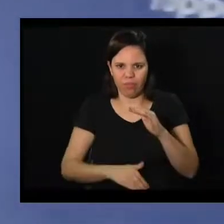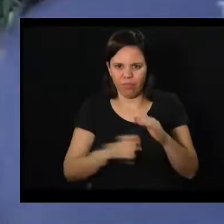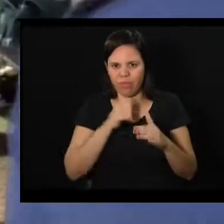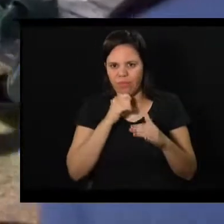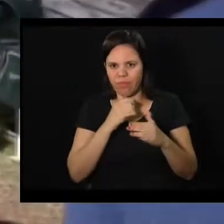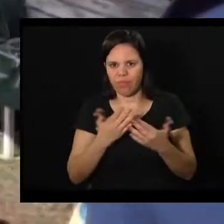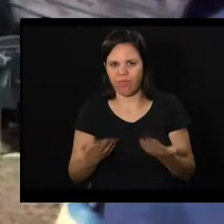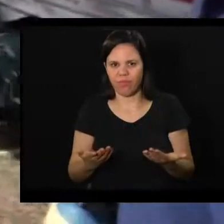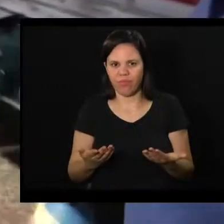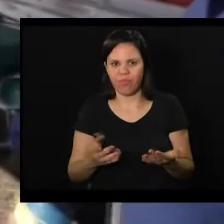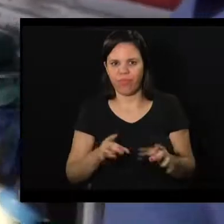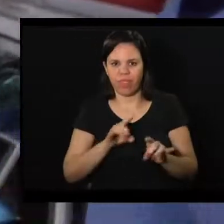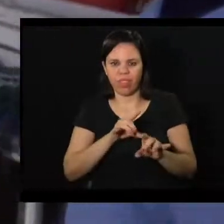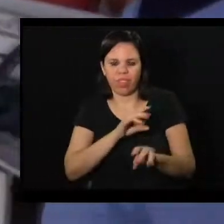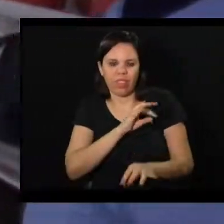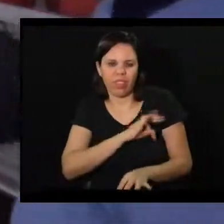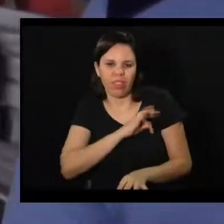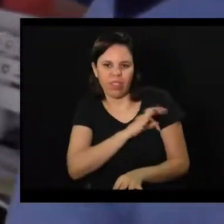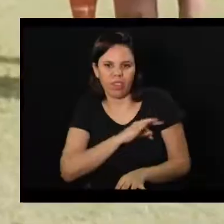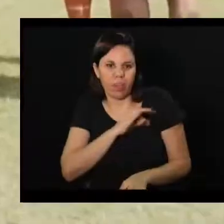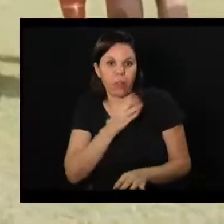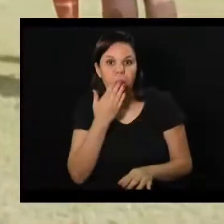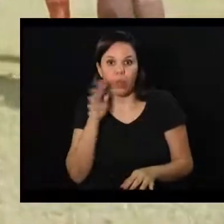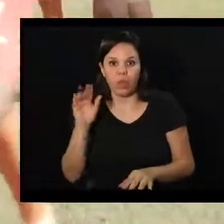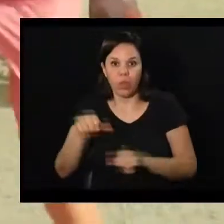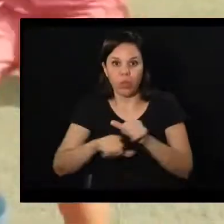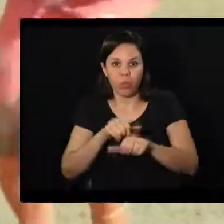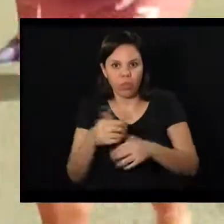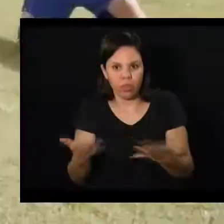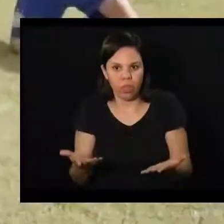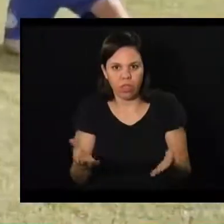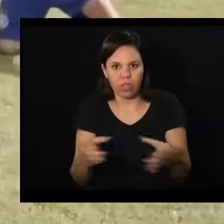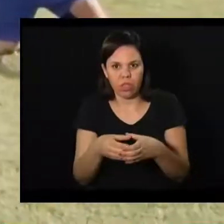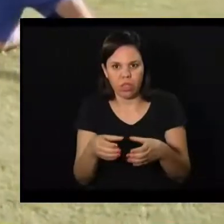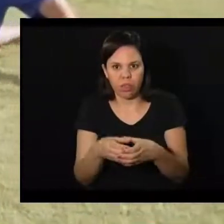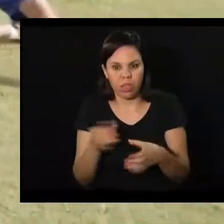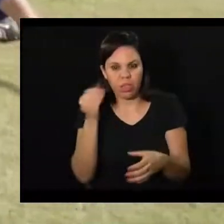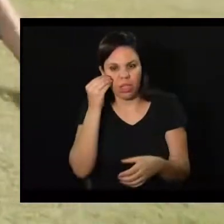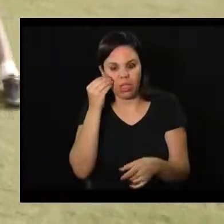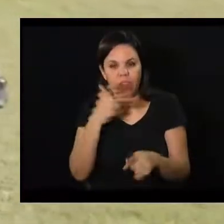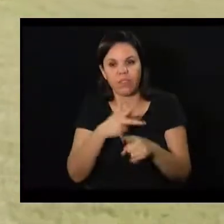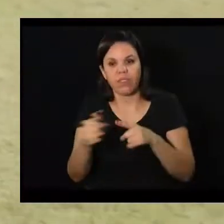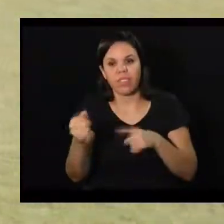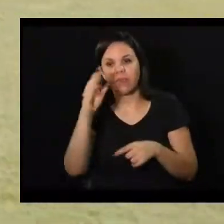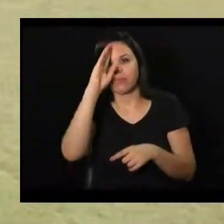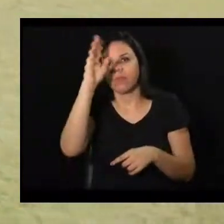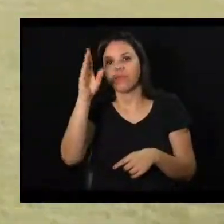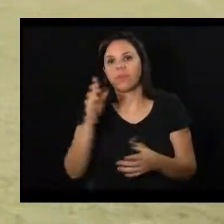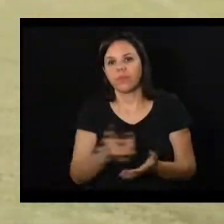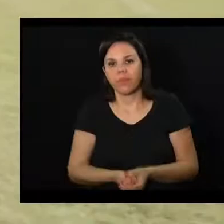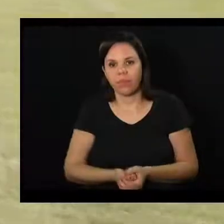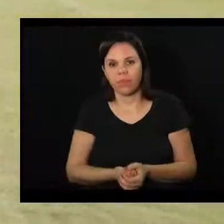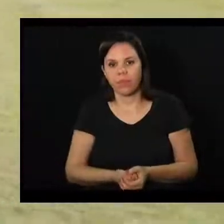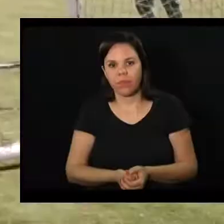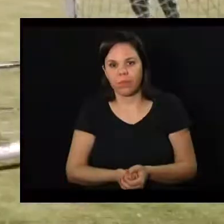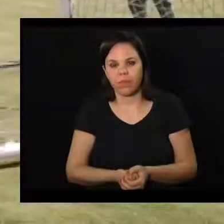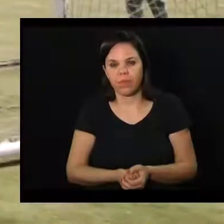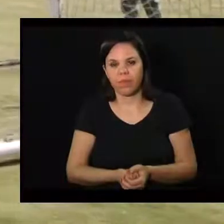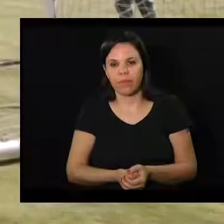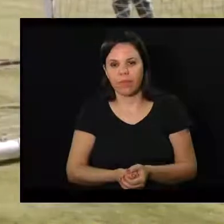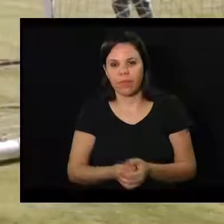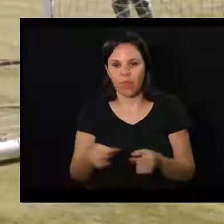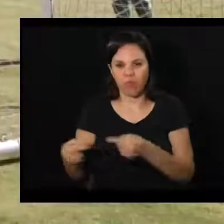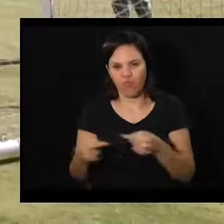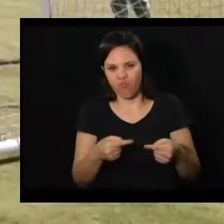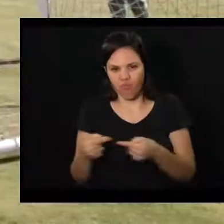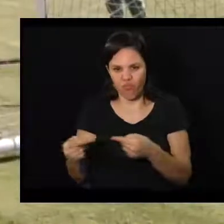Roberto Fonseca prometeu mudanças na equipe para tentar vencer. A principal delas deve ser no ataque, com a saída